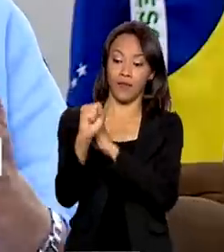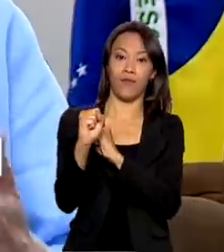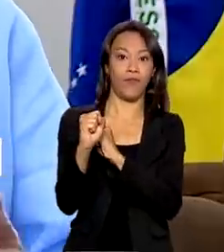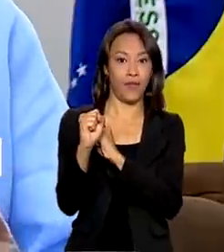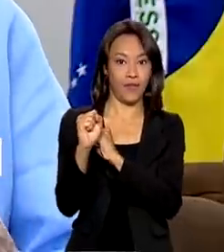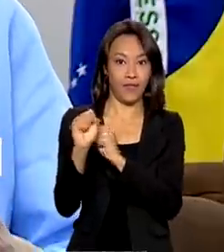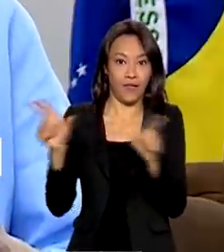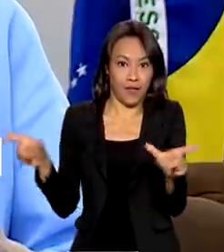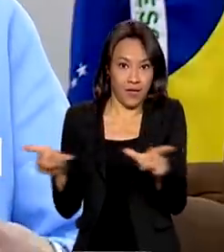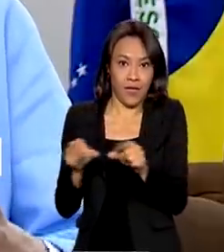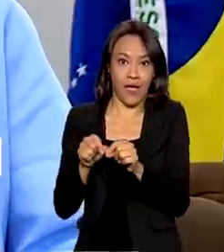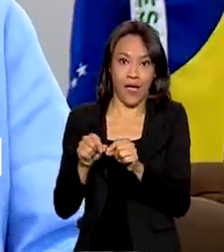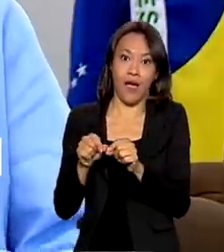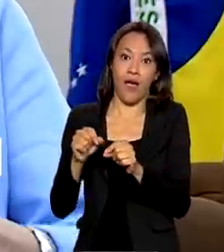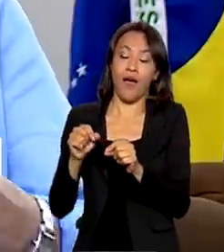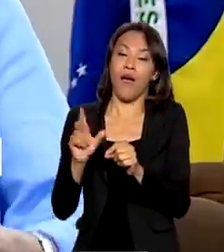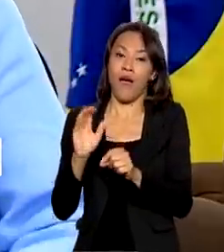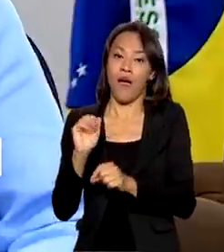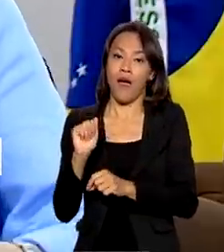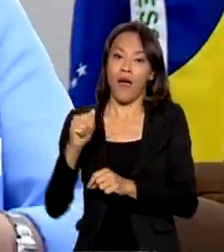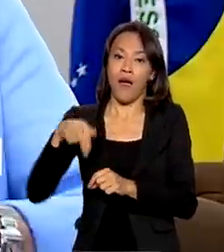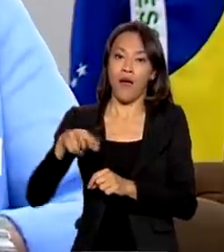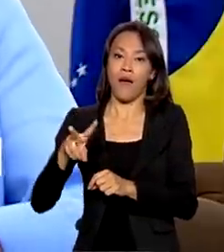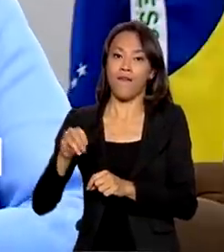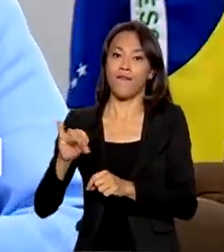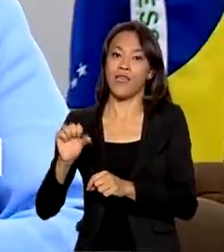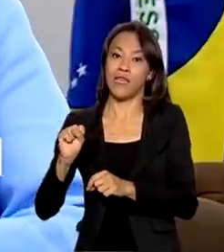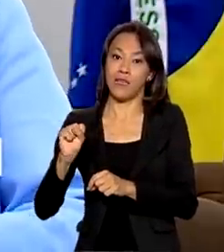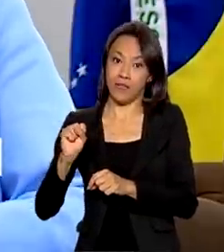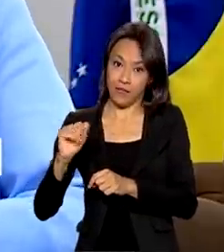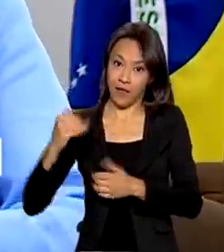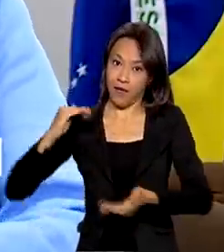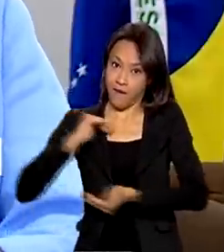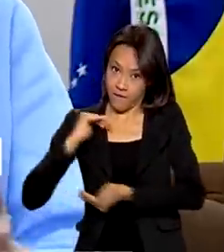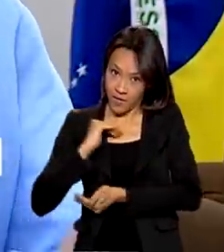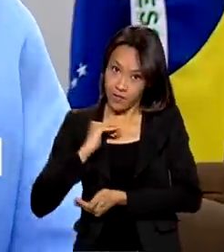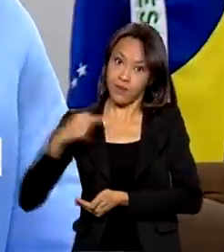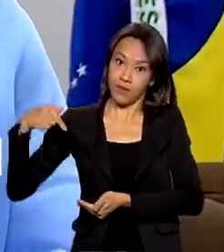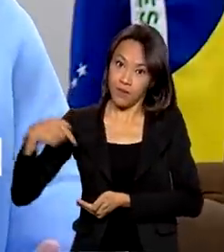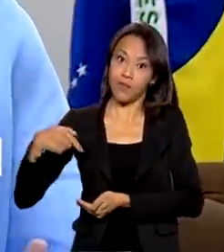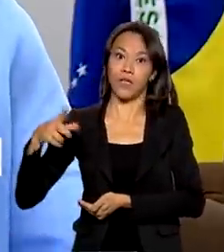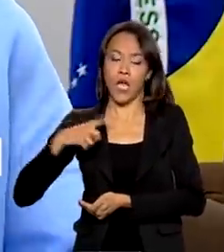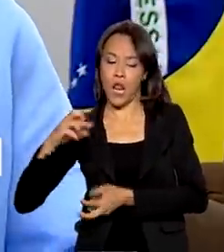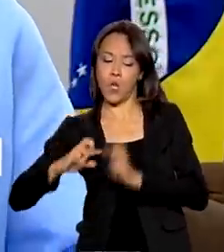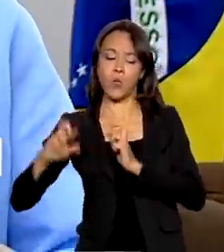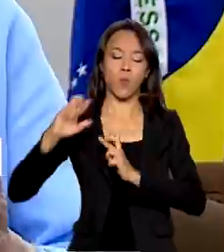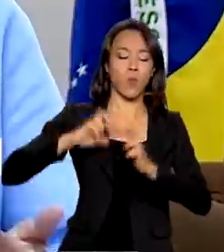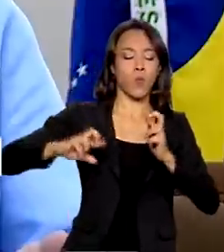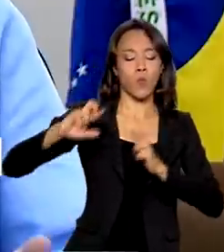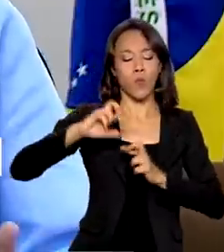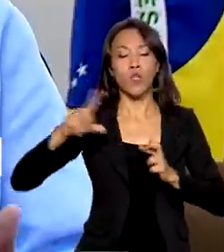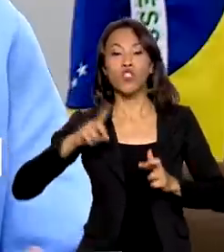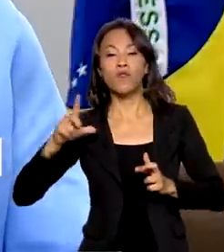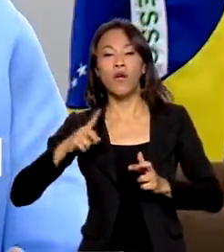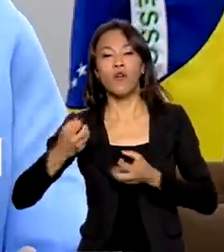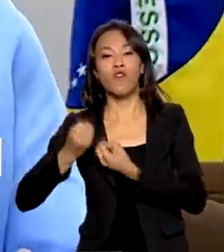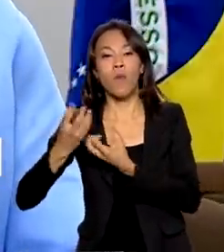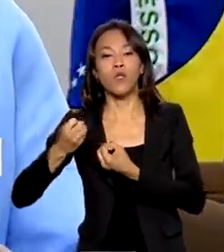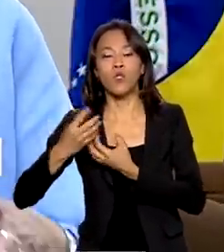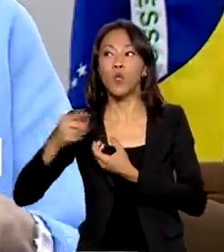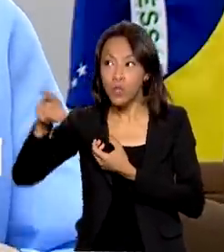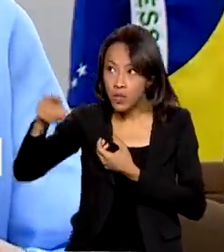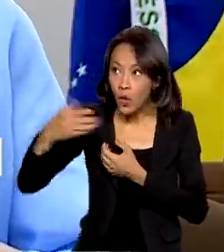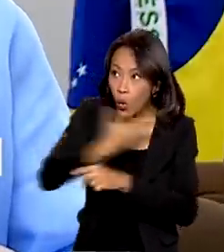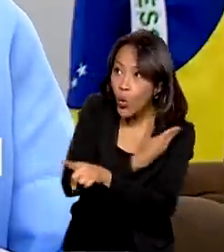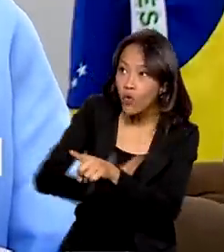de inspeção mostrou que realmente nós temos aí todas as informações que o governo